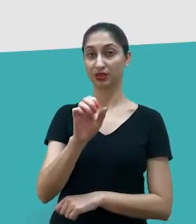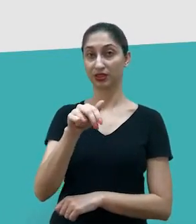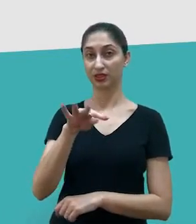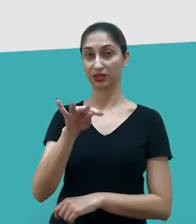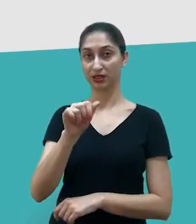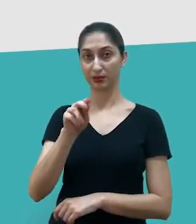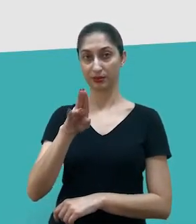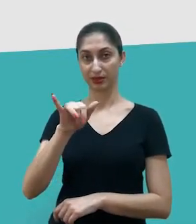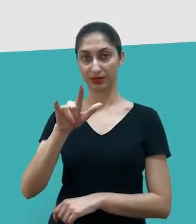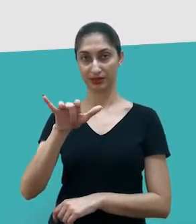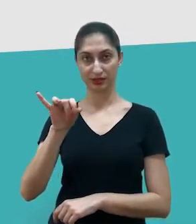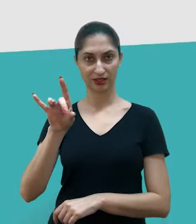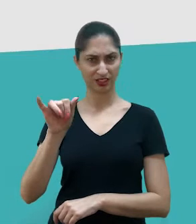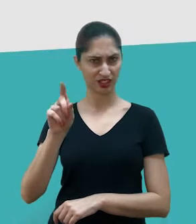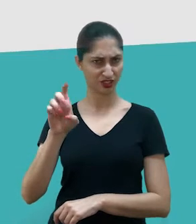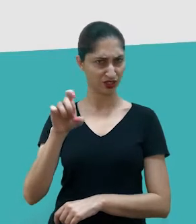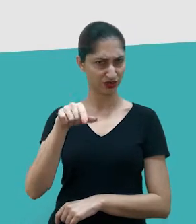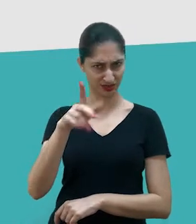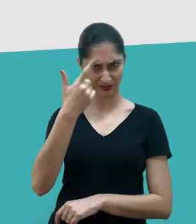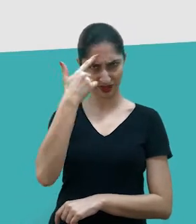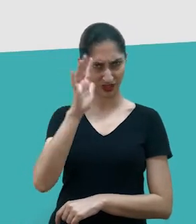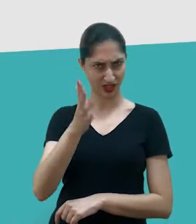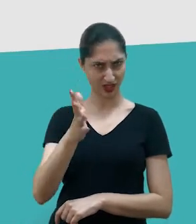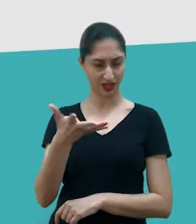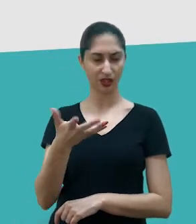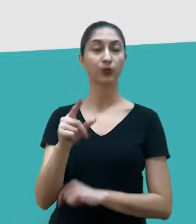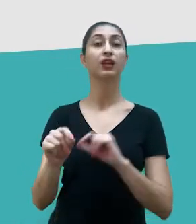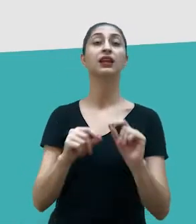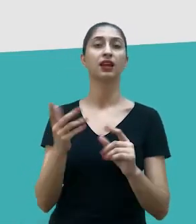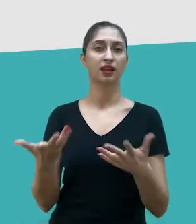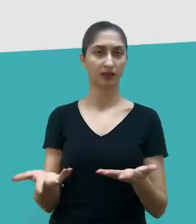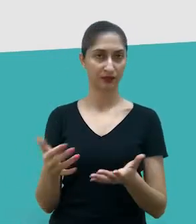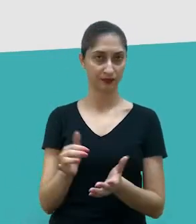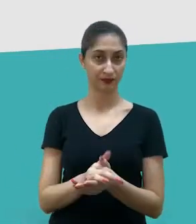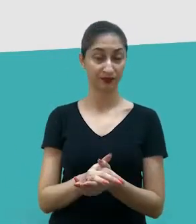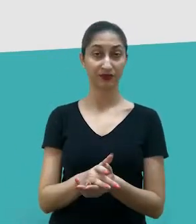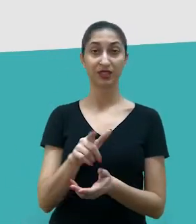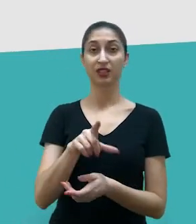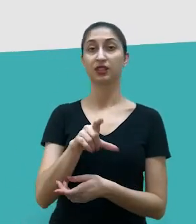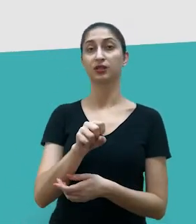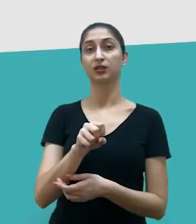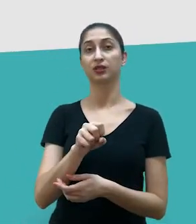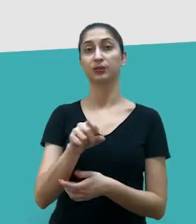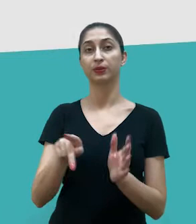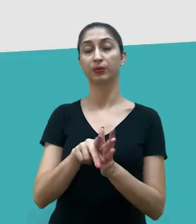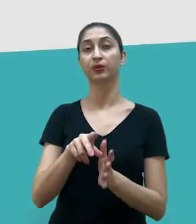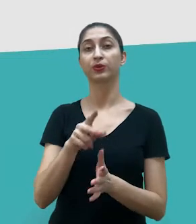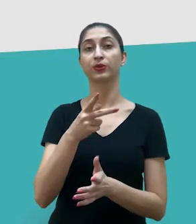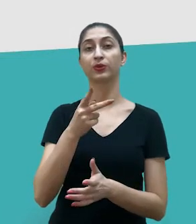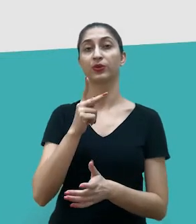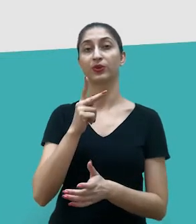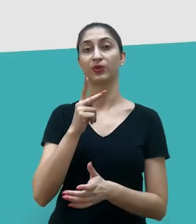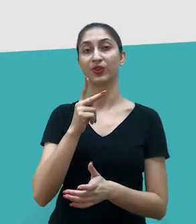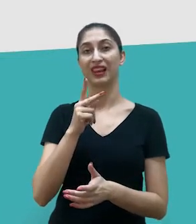a sustentabilidade? Você já parou para pensar nisso? A sustentabilidade vem do latim, que é